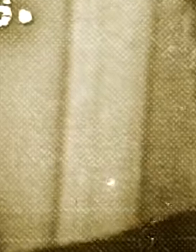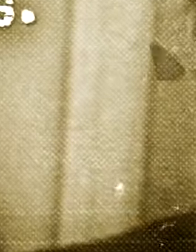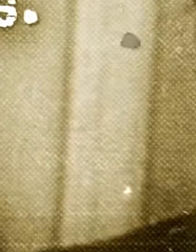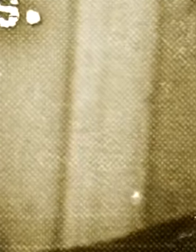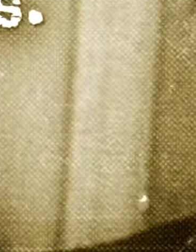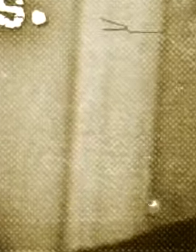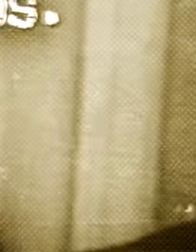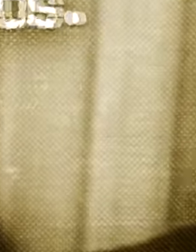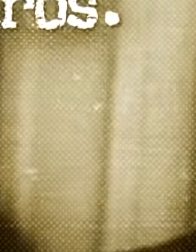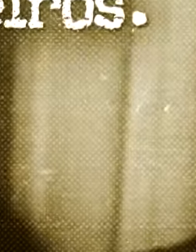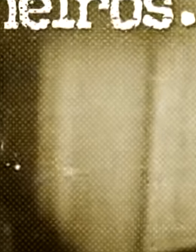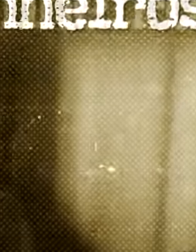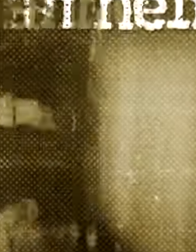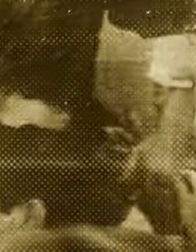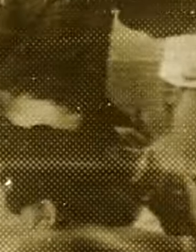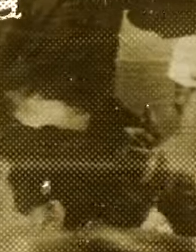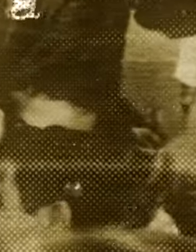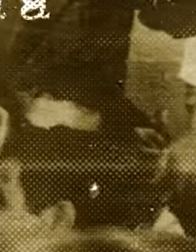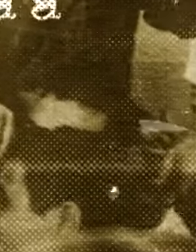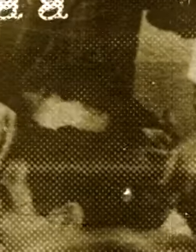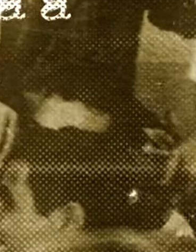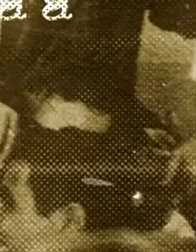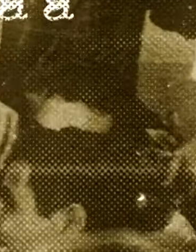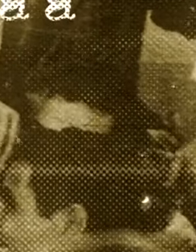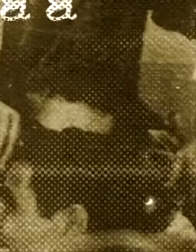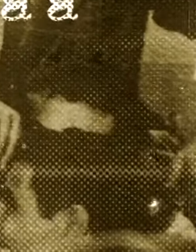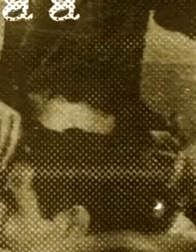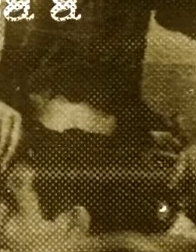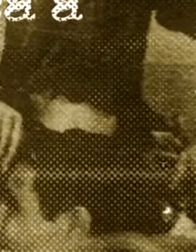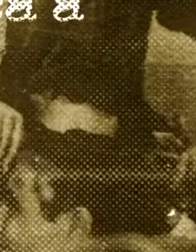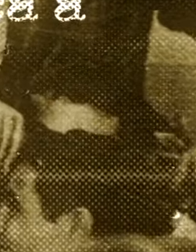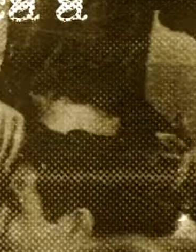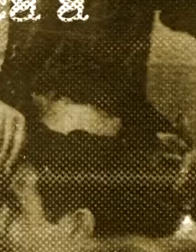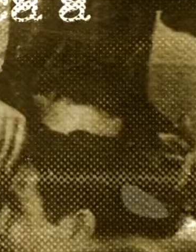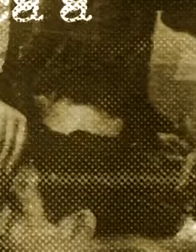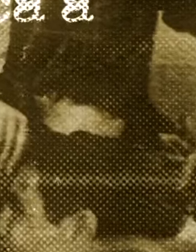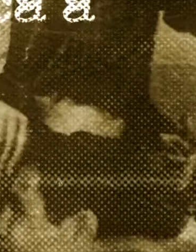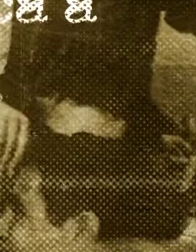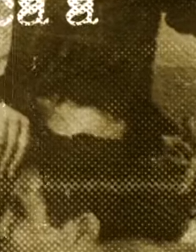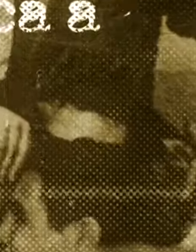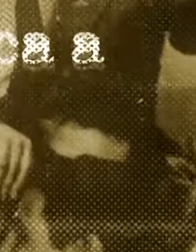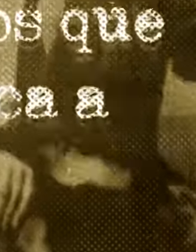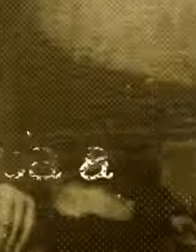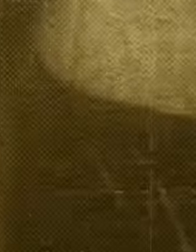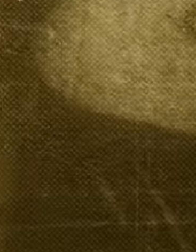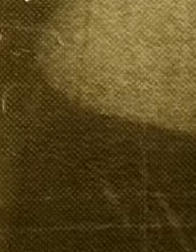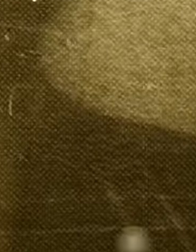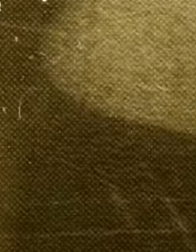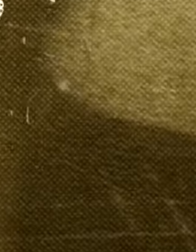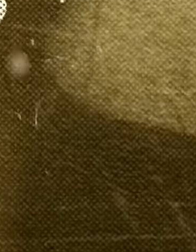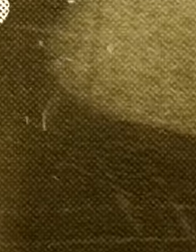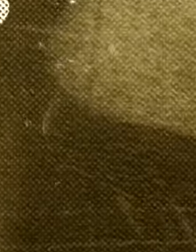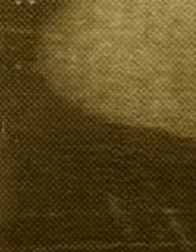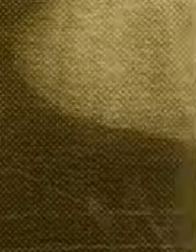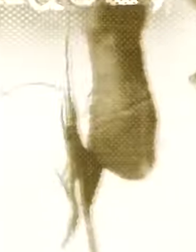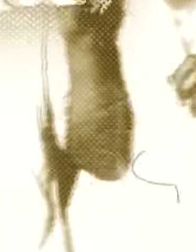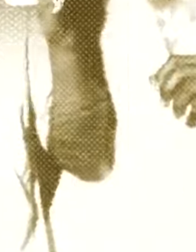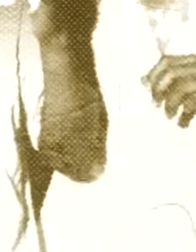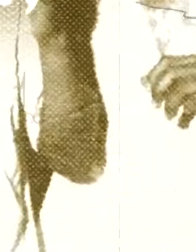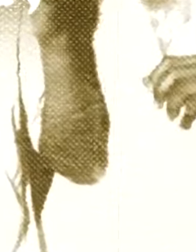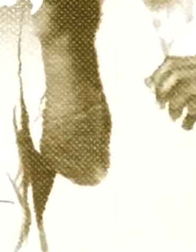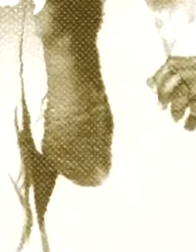Caros companheiros, só há um caminho para os que querem fazer política a serviço do povo: viver